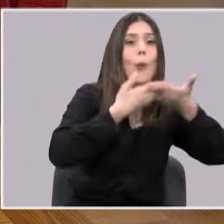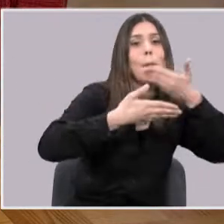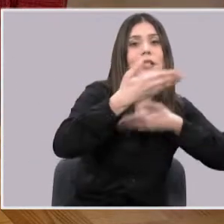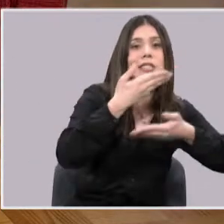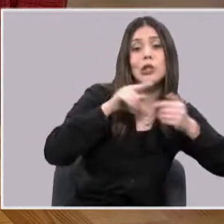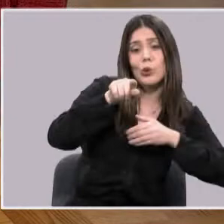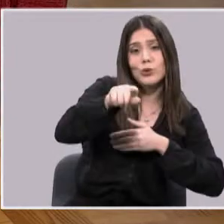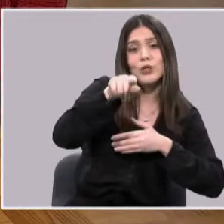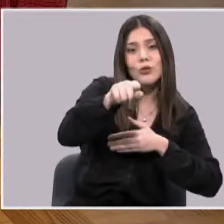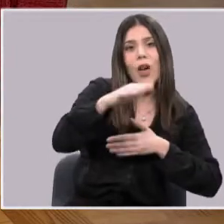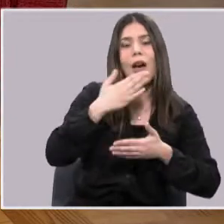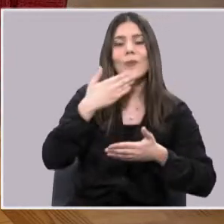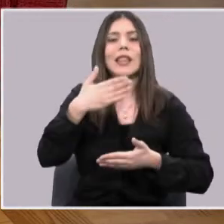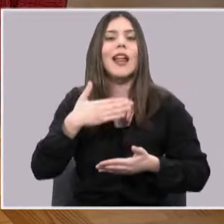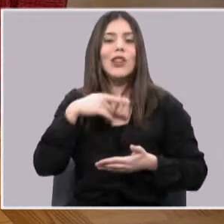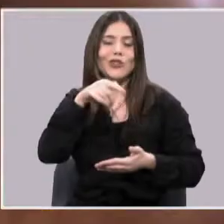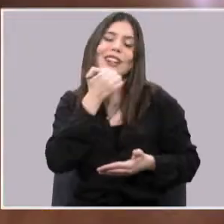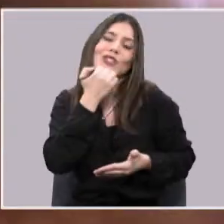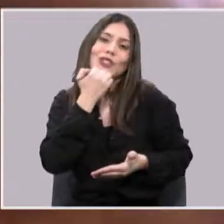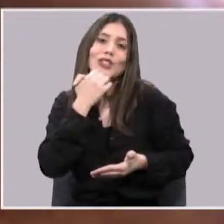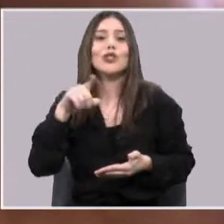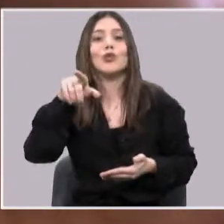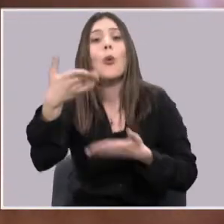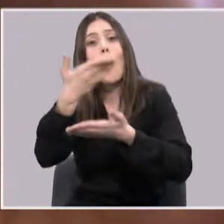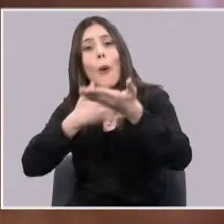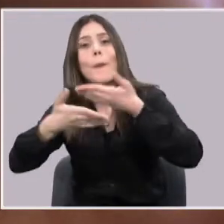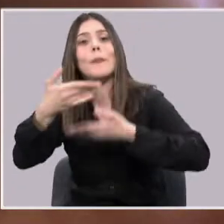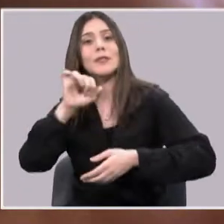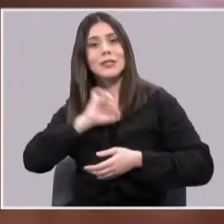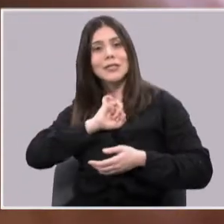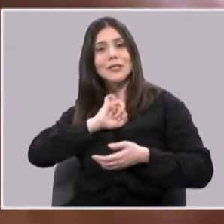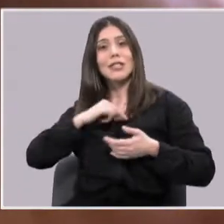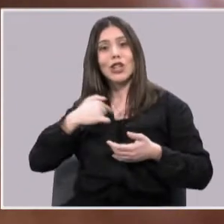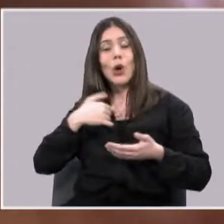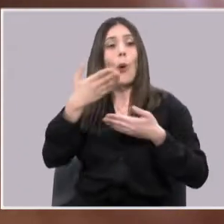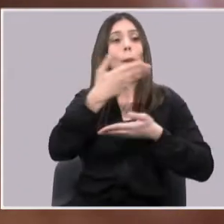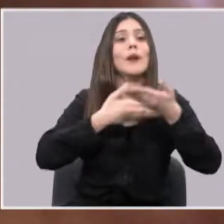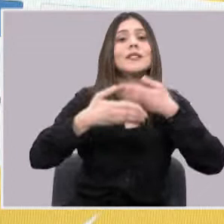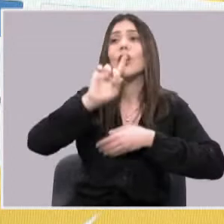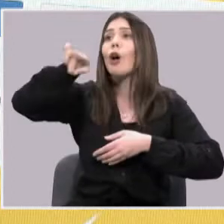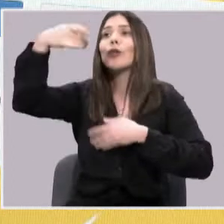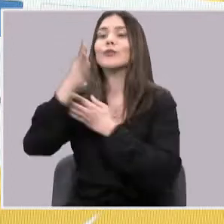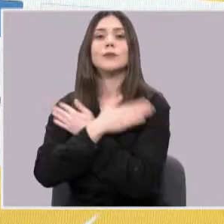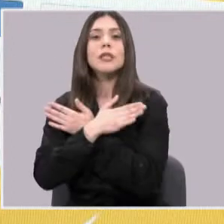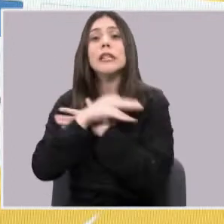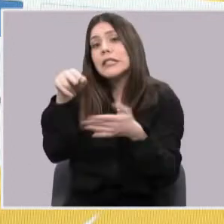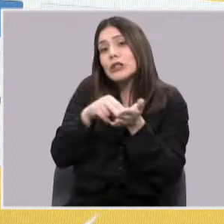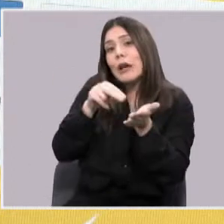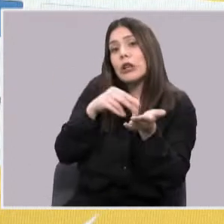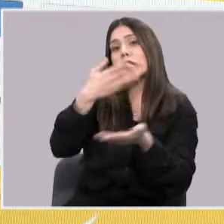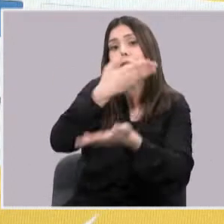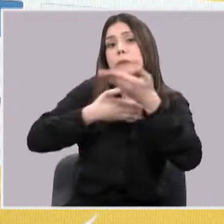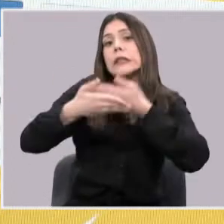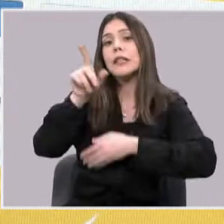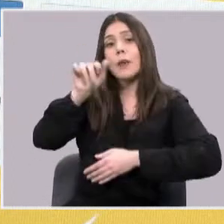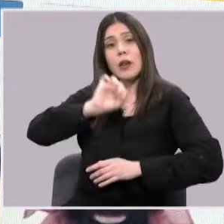partilho os teus conteúdos para te dar prazer, tu partilhas os meus e devolves-me o prazer, eu partilho os de outro amigo e fico à